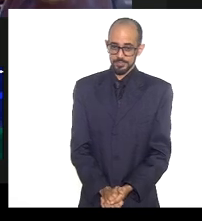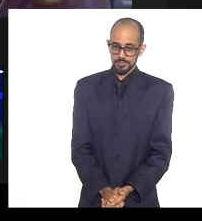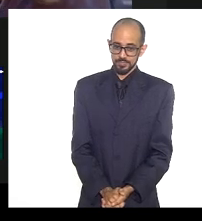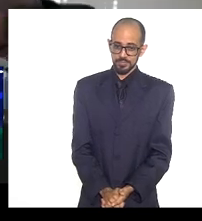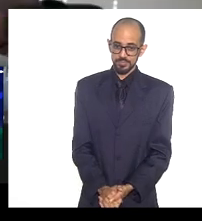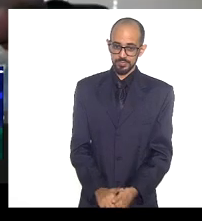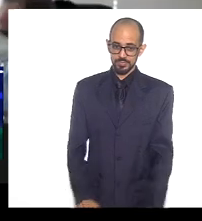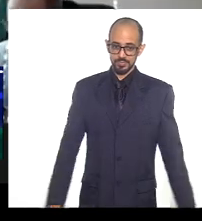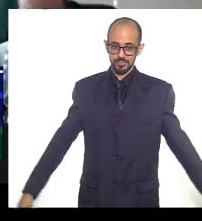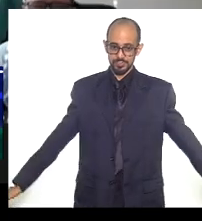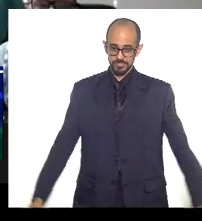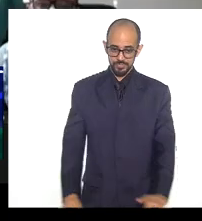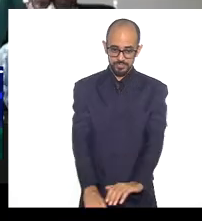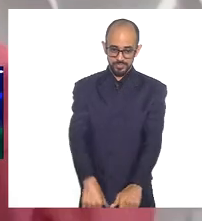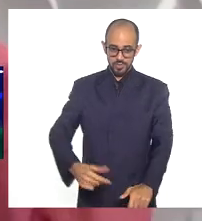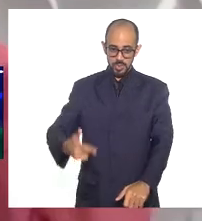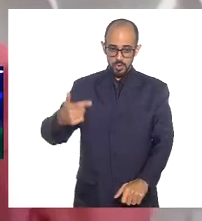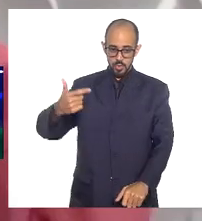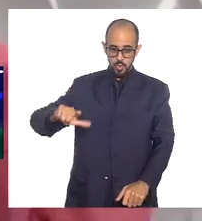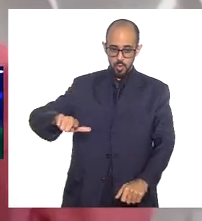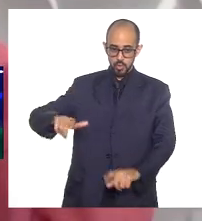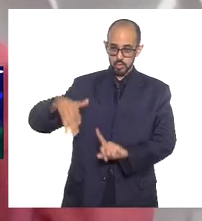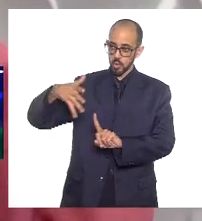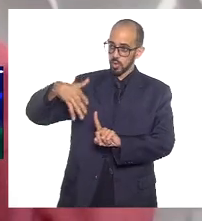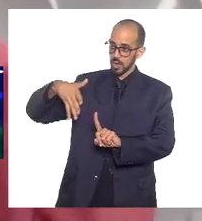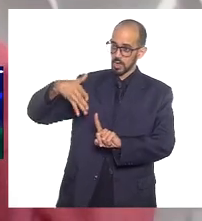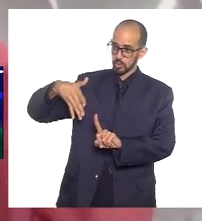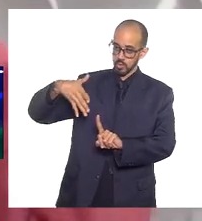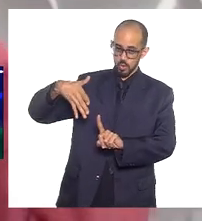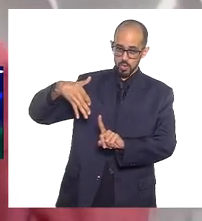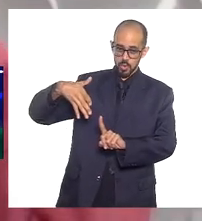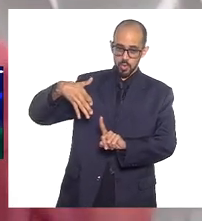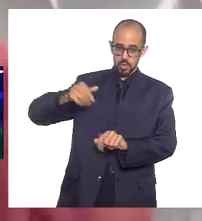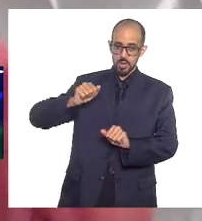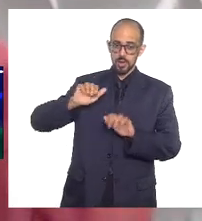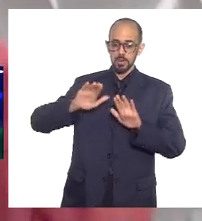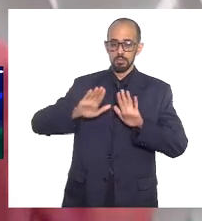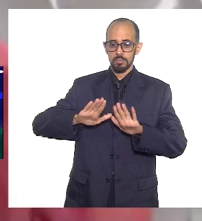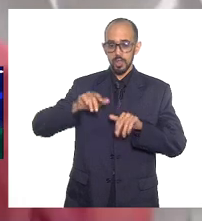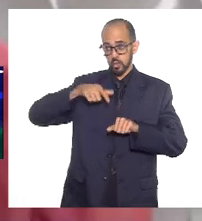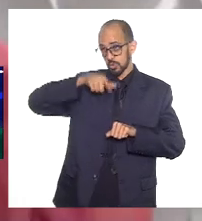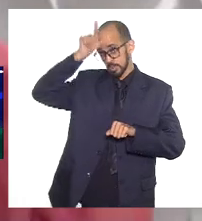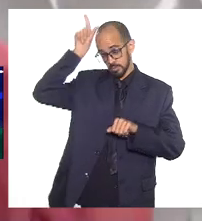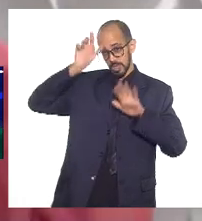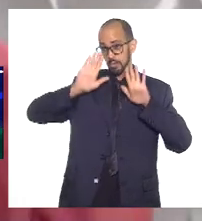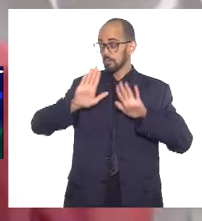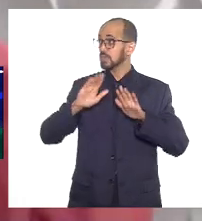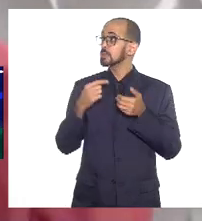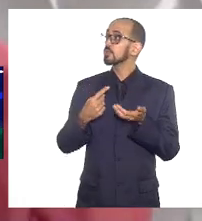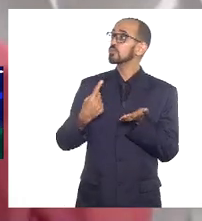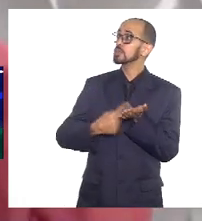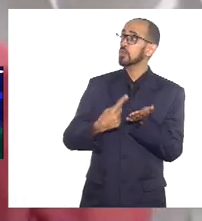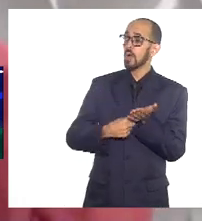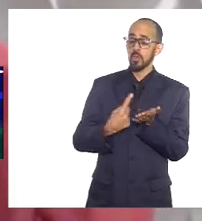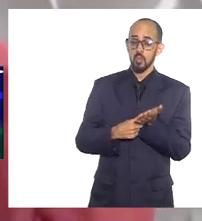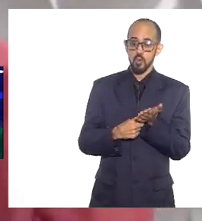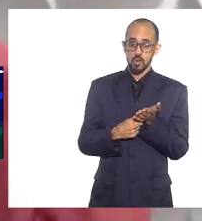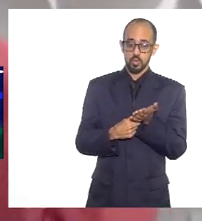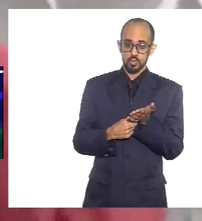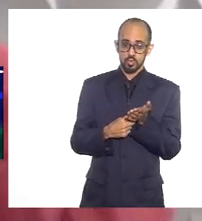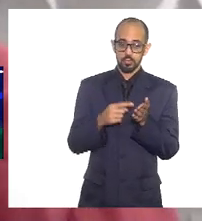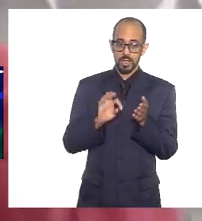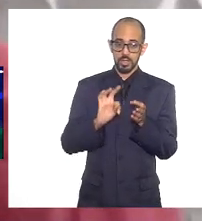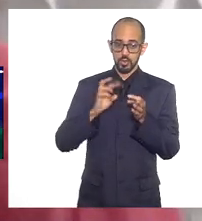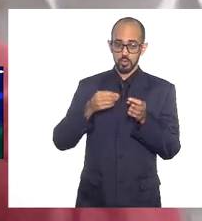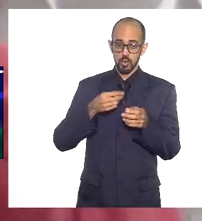o próximo orador escrito é o deputado Luiz Paulo eu queria fazer um acordo de procedimento para que todos possam